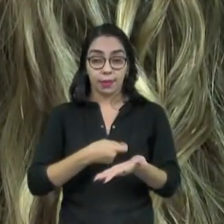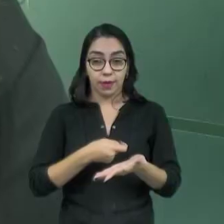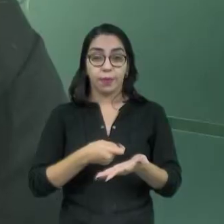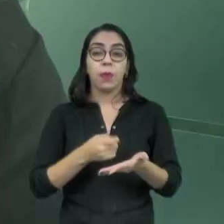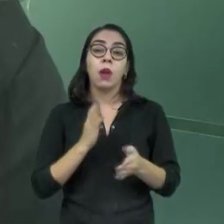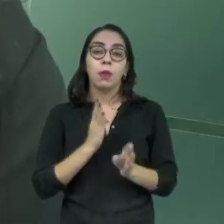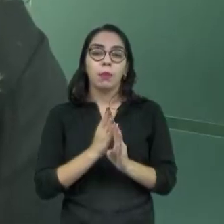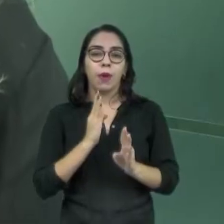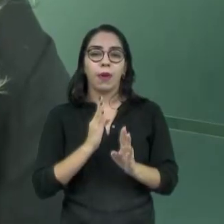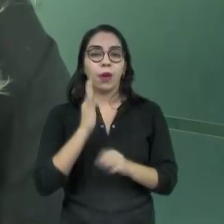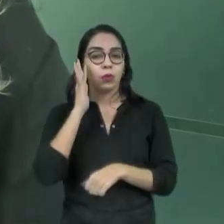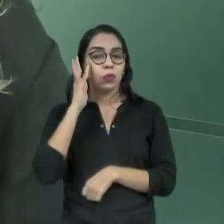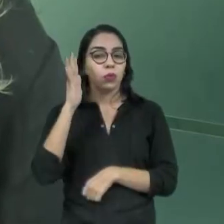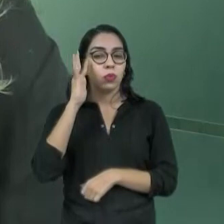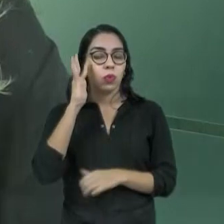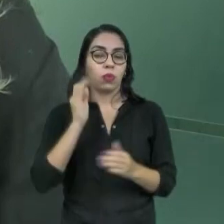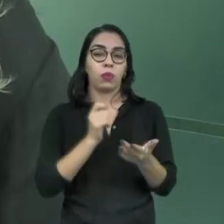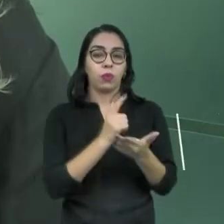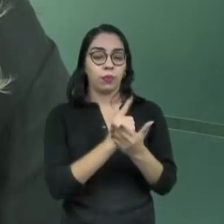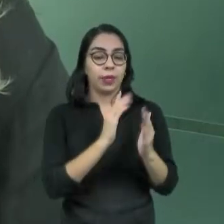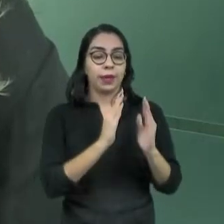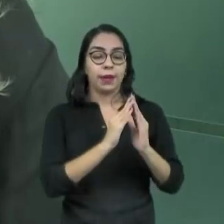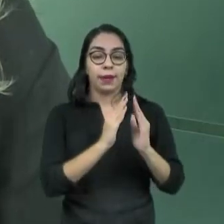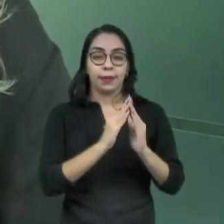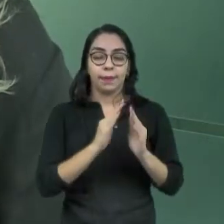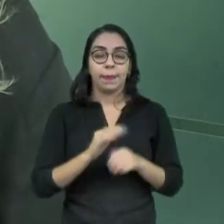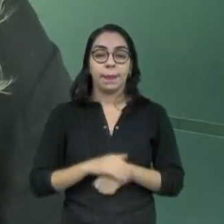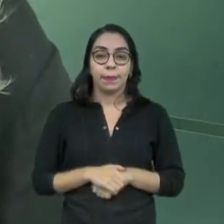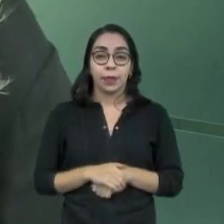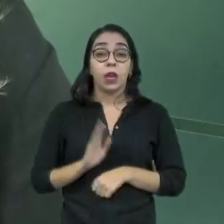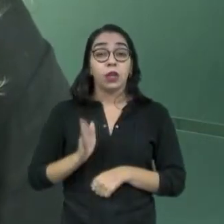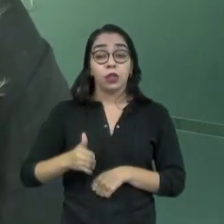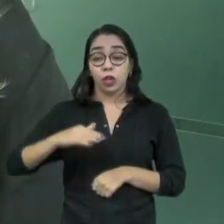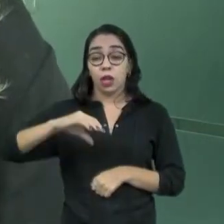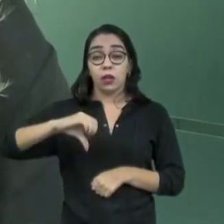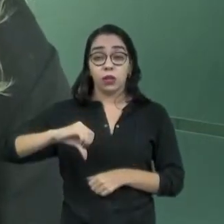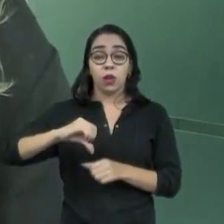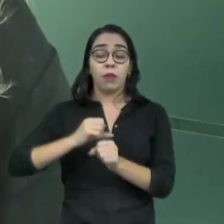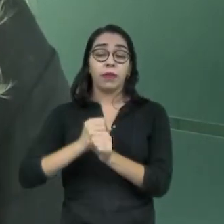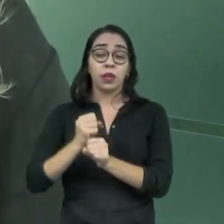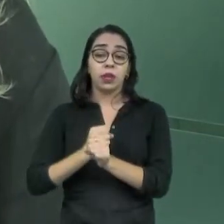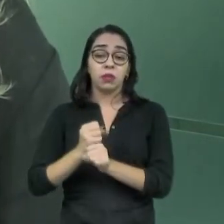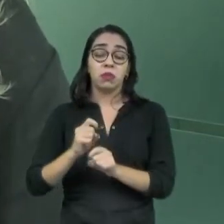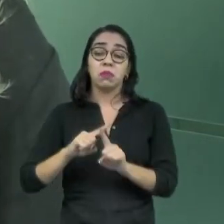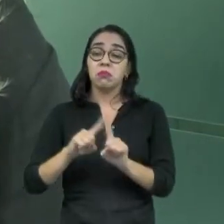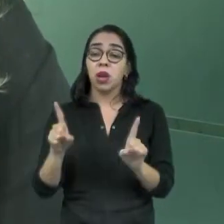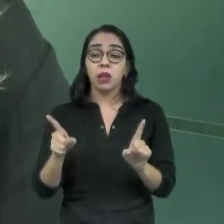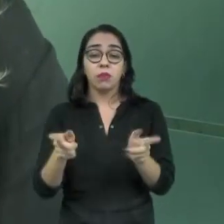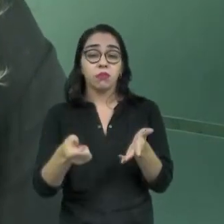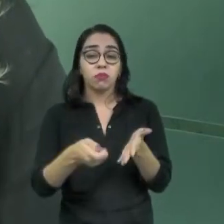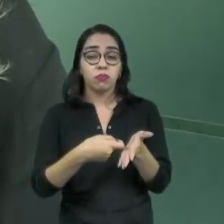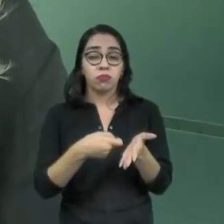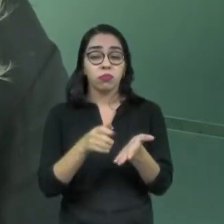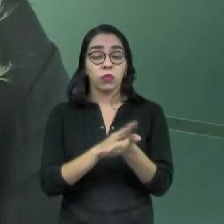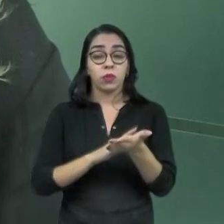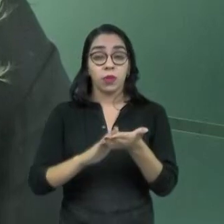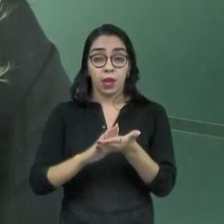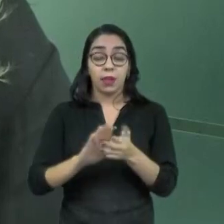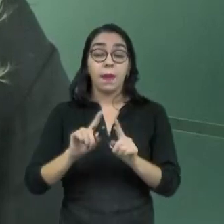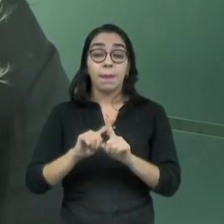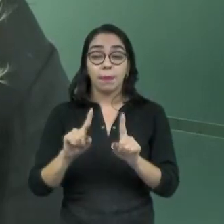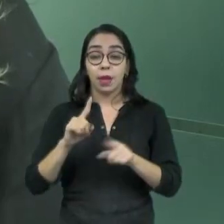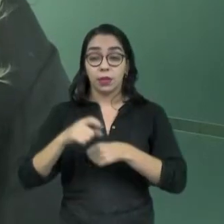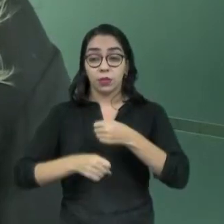própria eu tinha um relacionamento já há 9 anos e a gente nunca tinha oficializado a união só que em 2013 eu